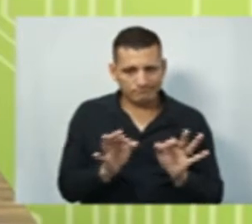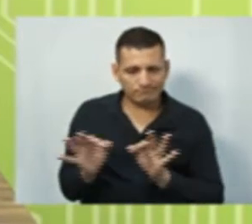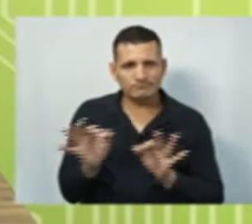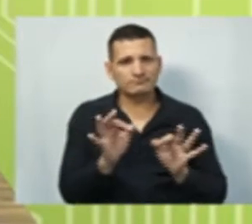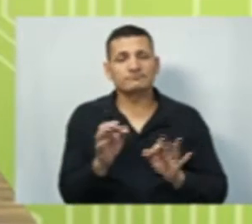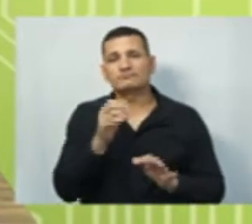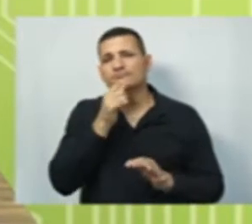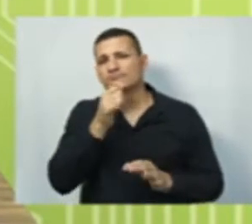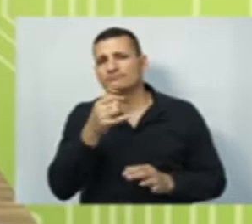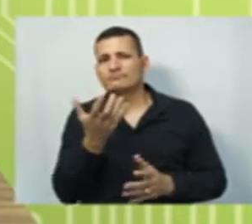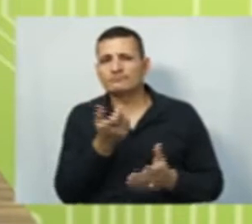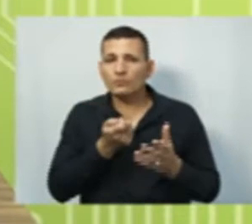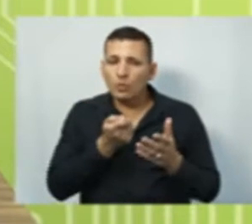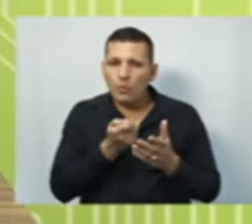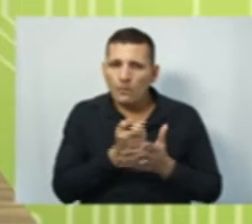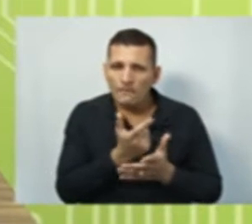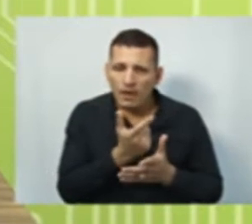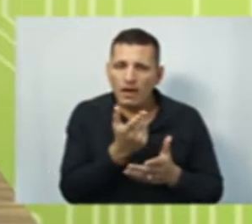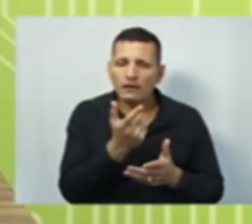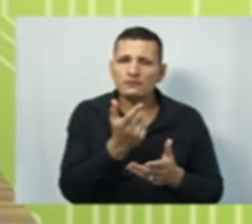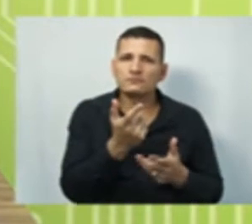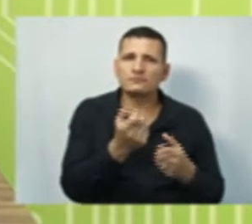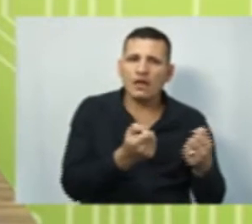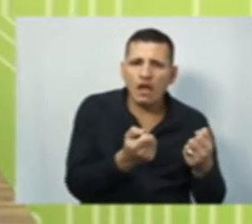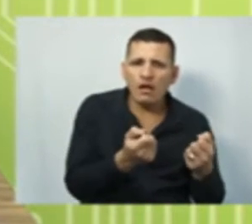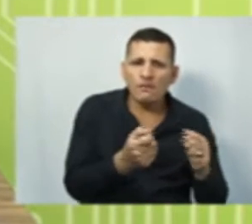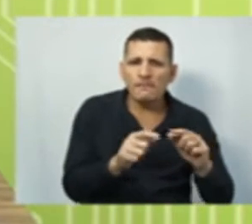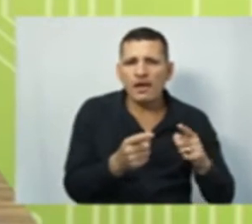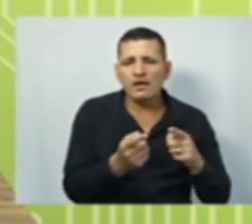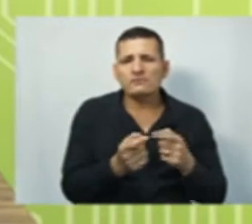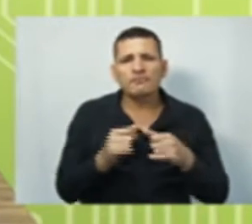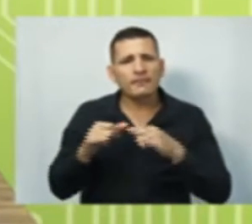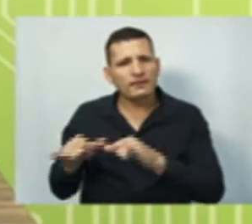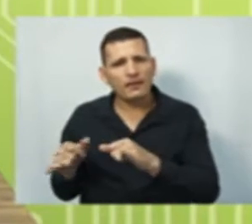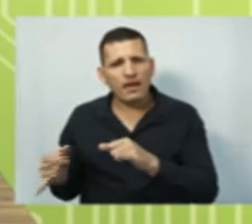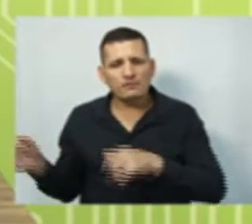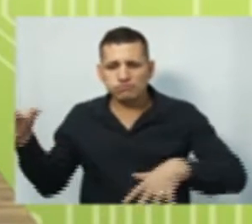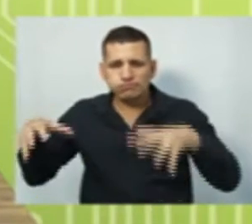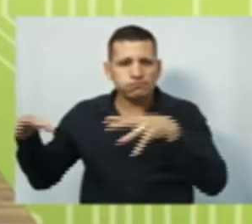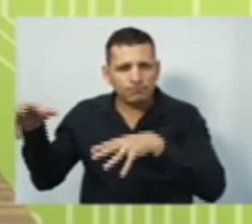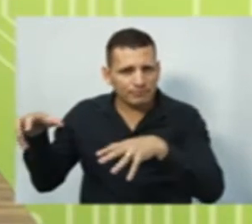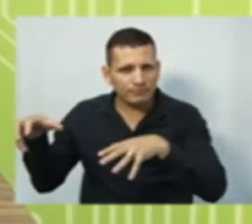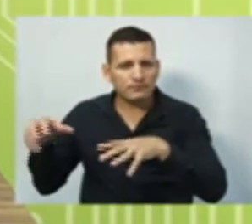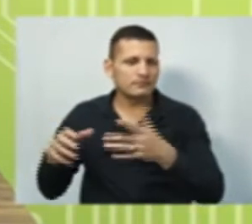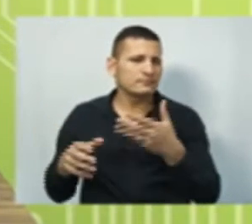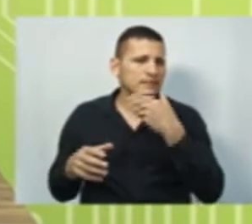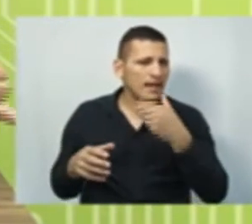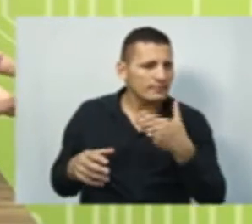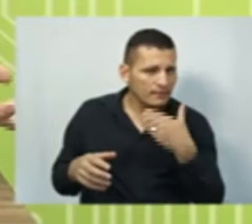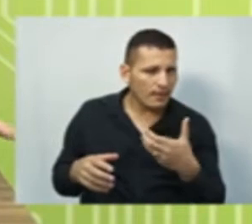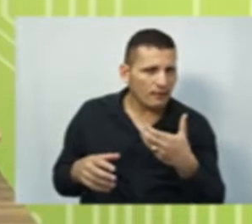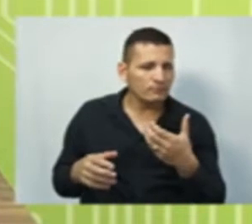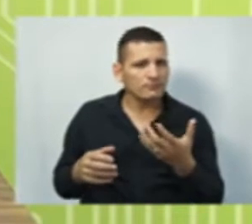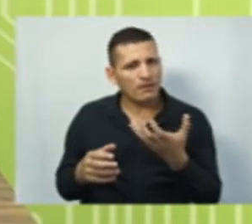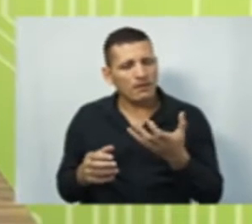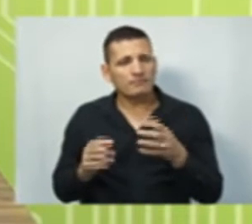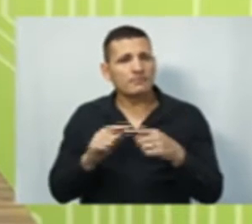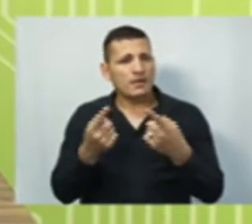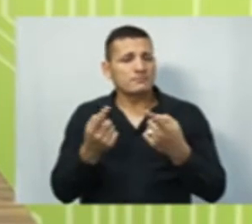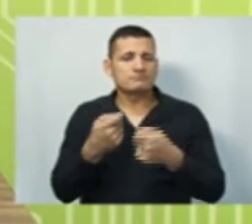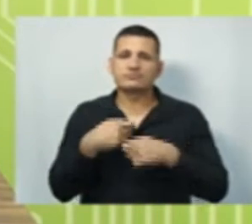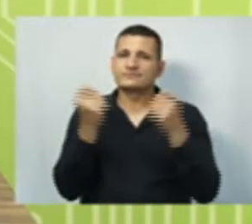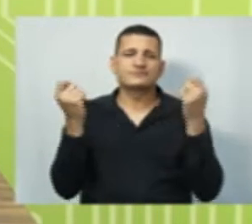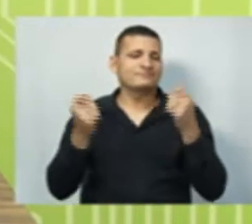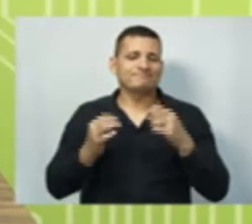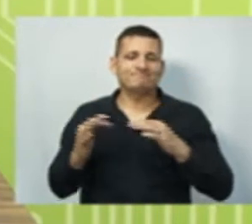comprar uma condução, mas também quer aumentar as compras no mercado, às vezes quer fazer uma ceia legal no Natal, mas provavelmente é impossível fazer